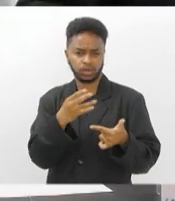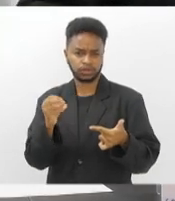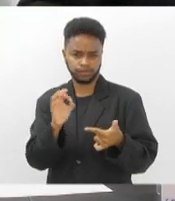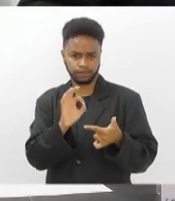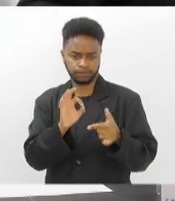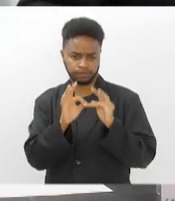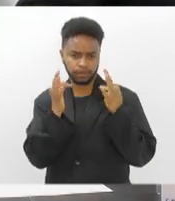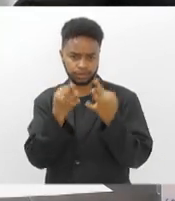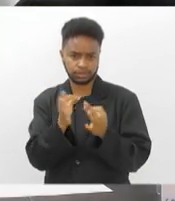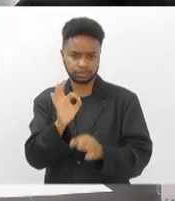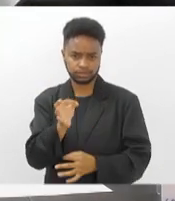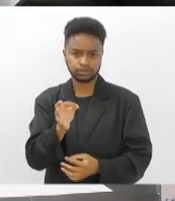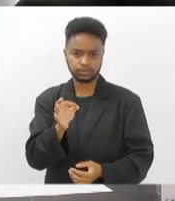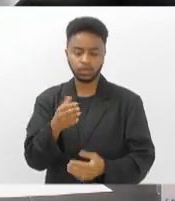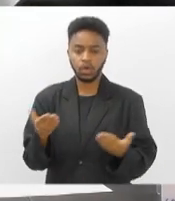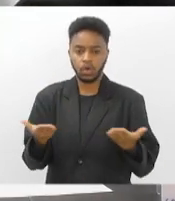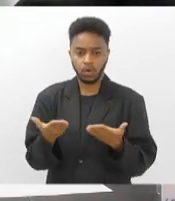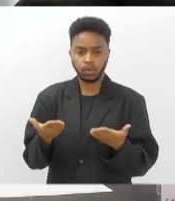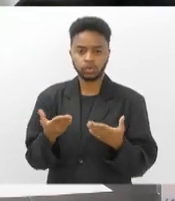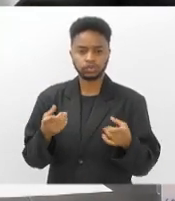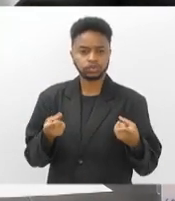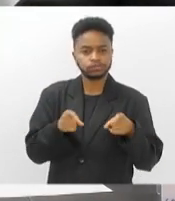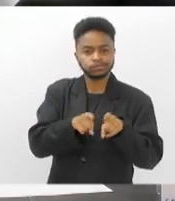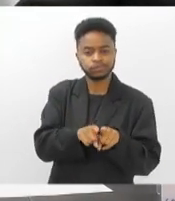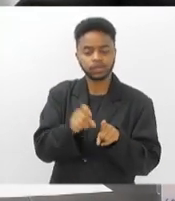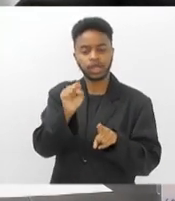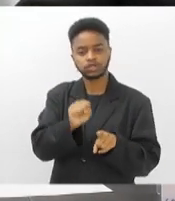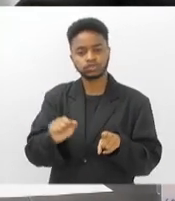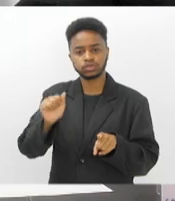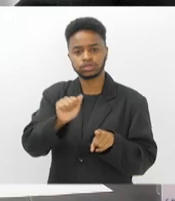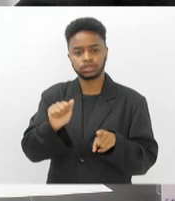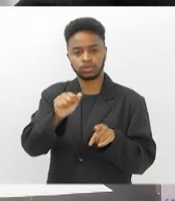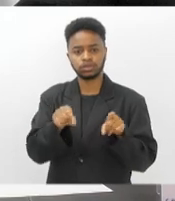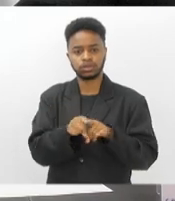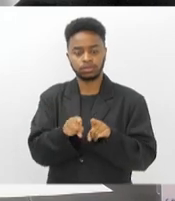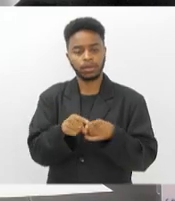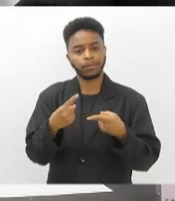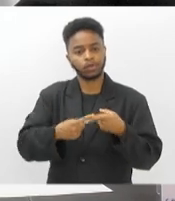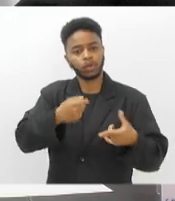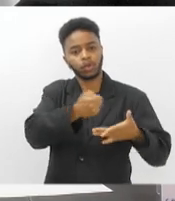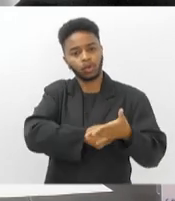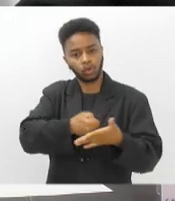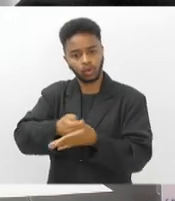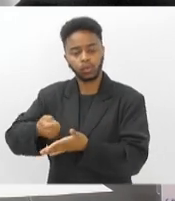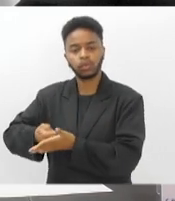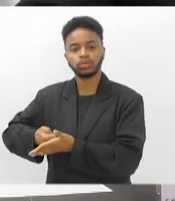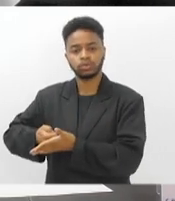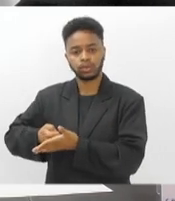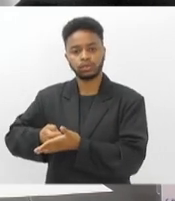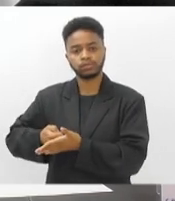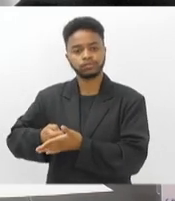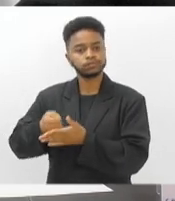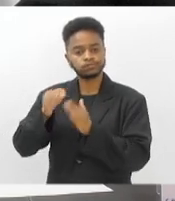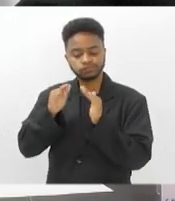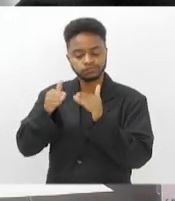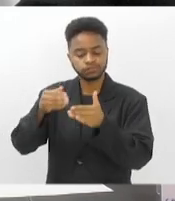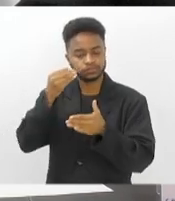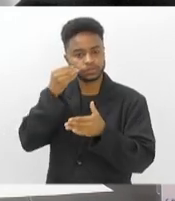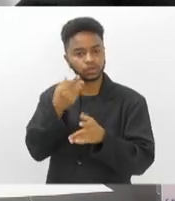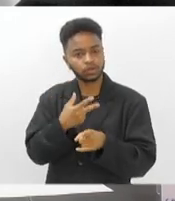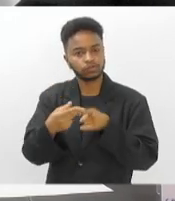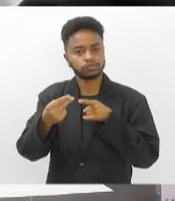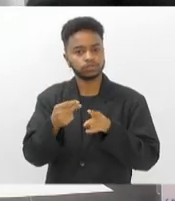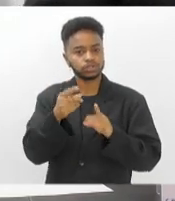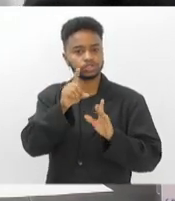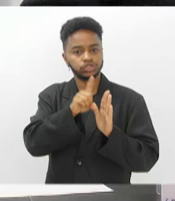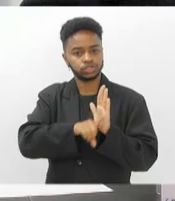n que hoje vinculadas à associação nenhum direito a menos e que lutam da mesma maneira pelo seus direitos e pelo direito dos